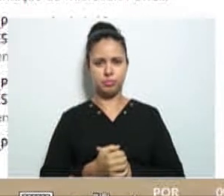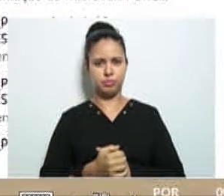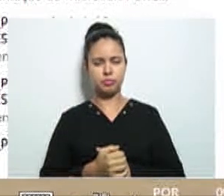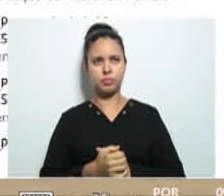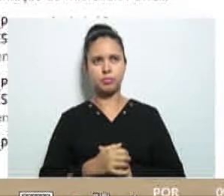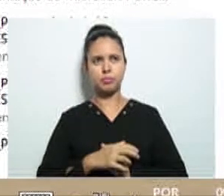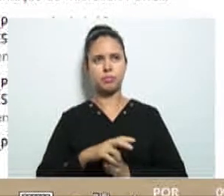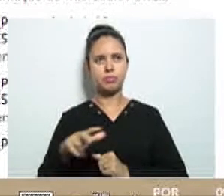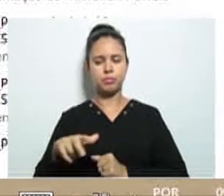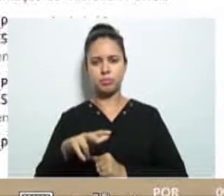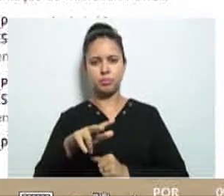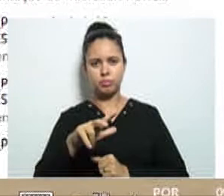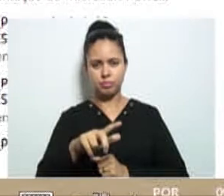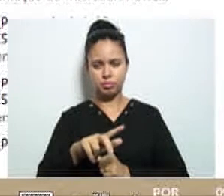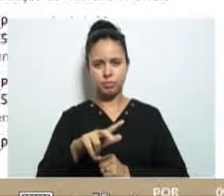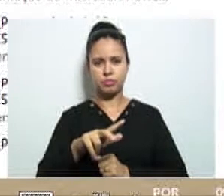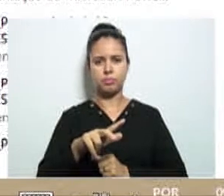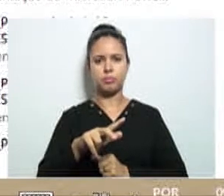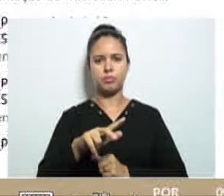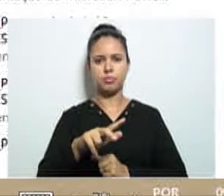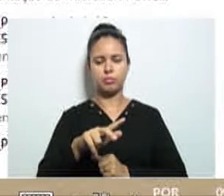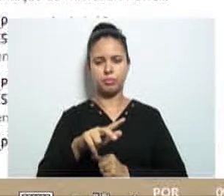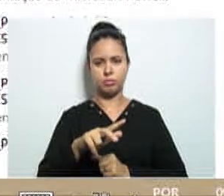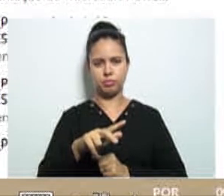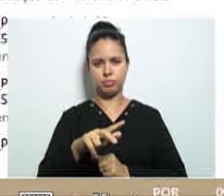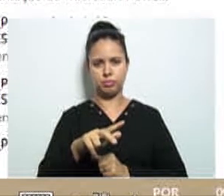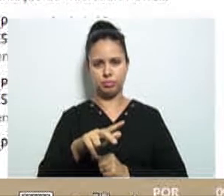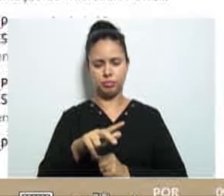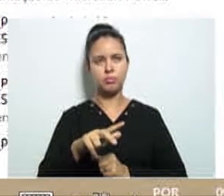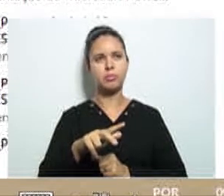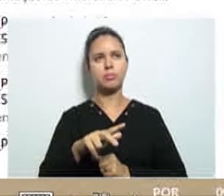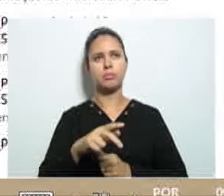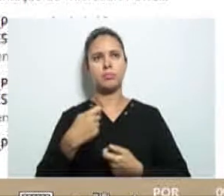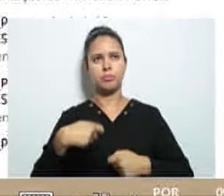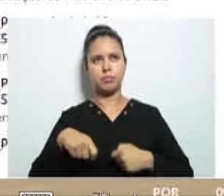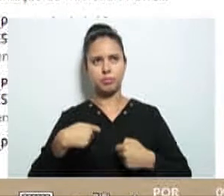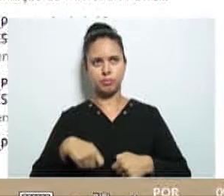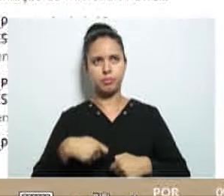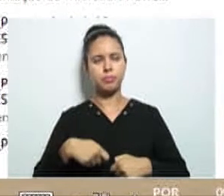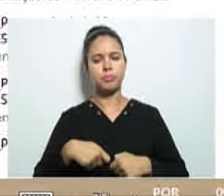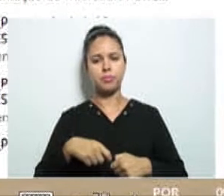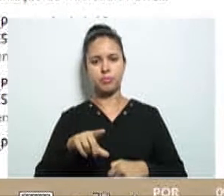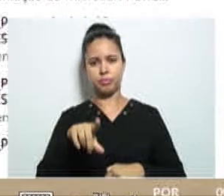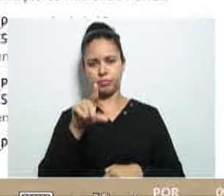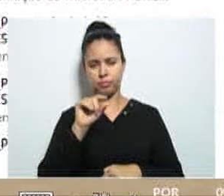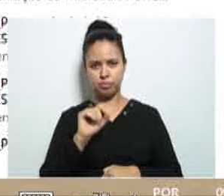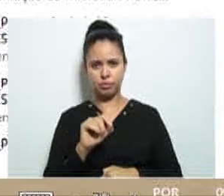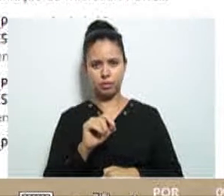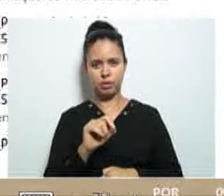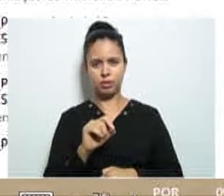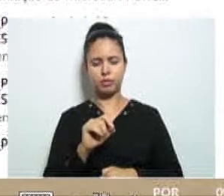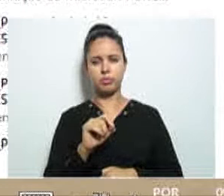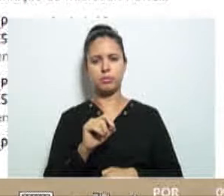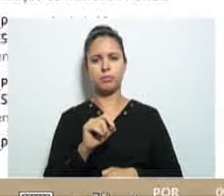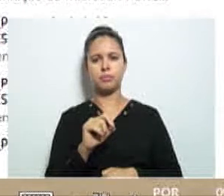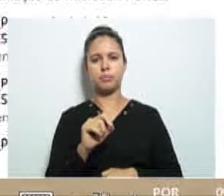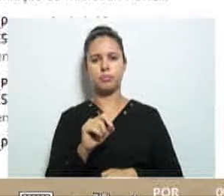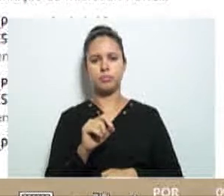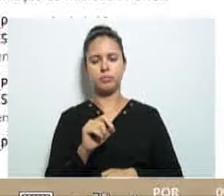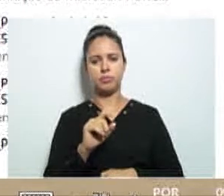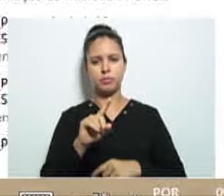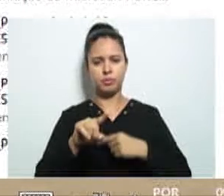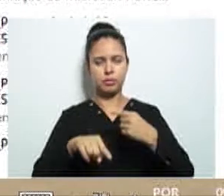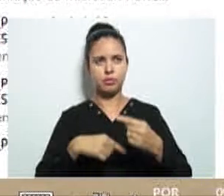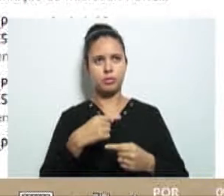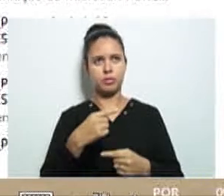Tá? Toda ação que eu vou fazer em um arquivo, no meu programa, no meu sistema operacional, ele tem que estar selecionado. Como que ele está selecionado? Ó, quando ele tiver com